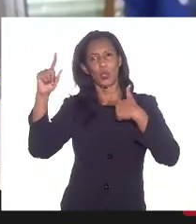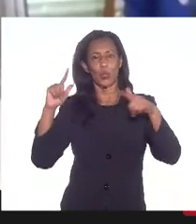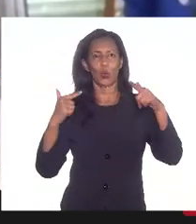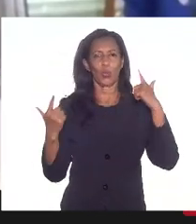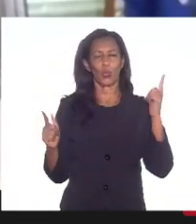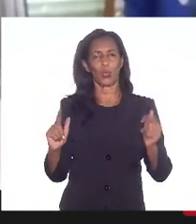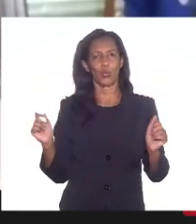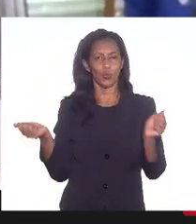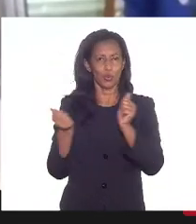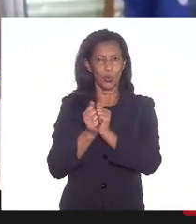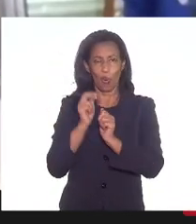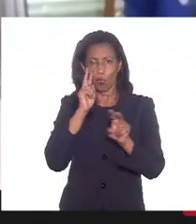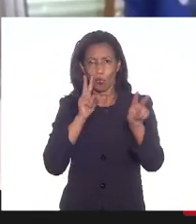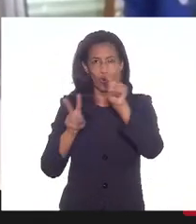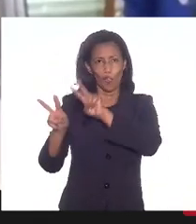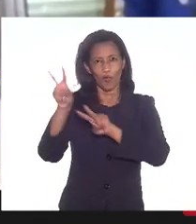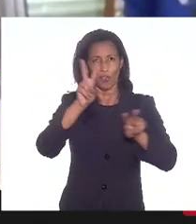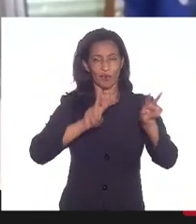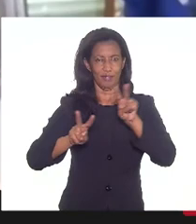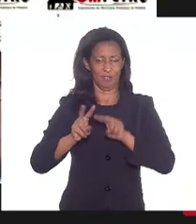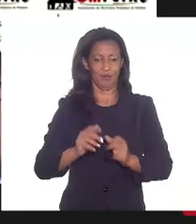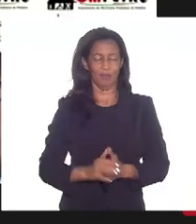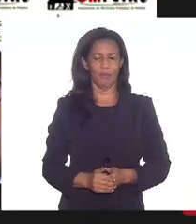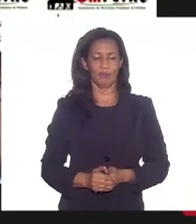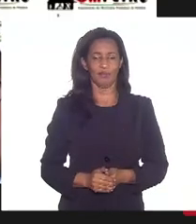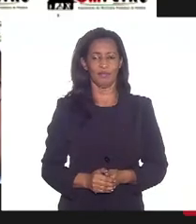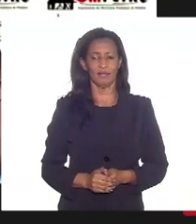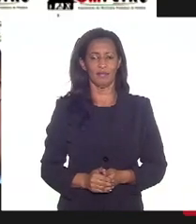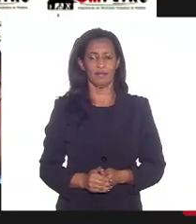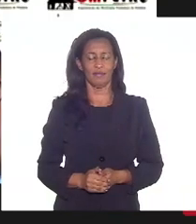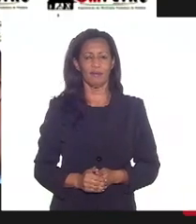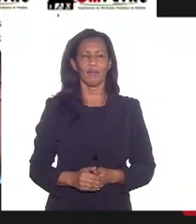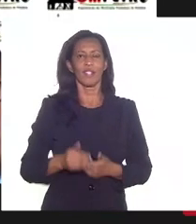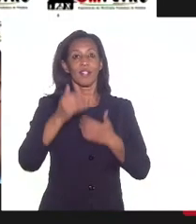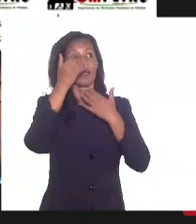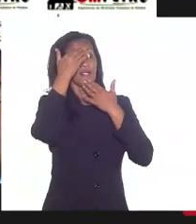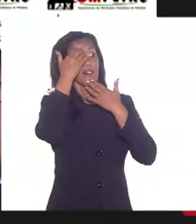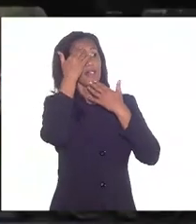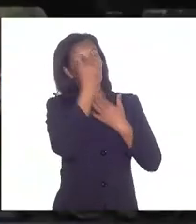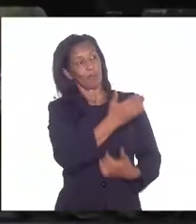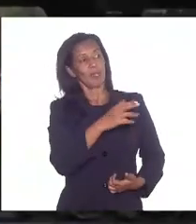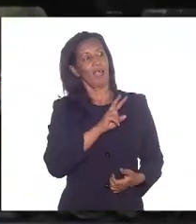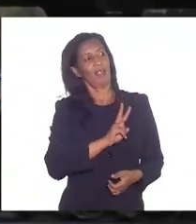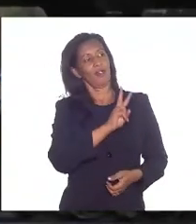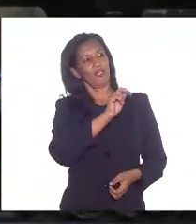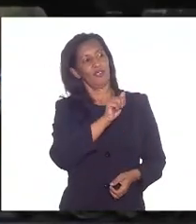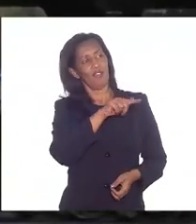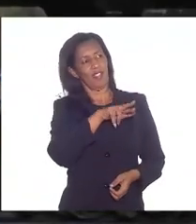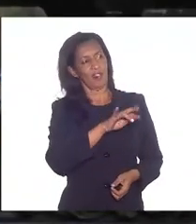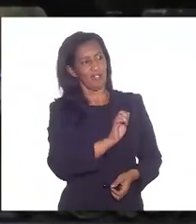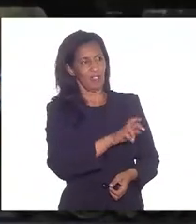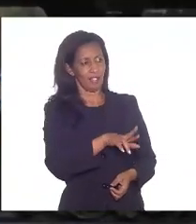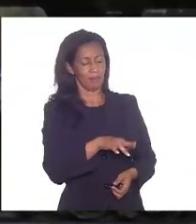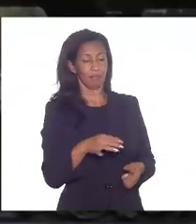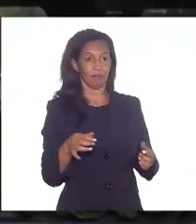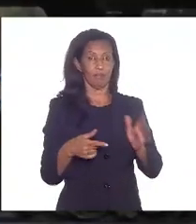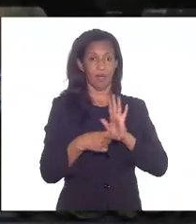Jota Júnior, que eu estou vendo aí participando. Obrigado, Wagner Vitter. Antes de